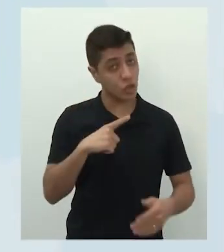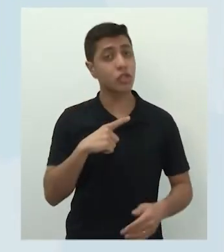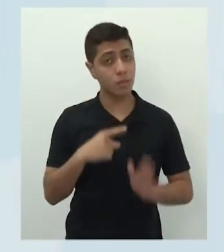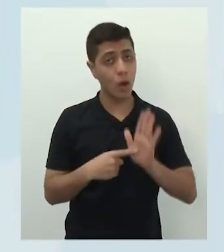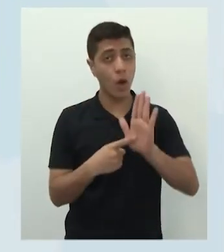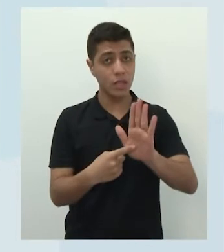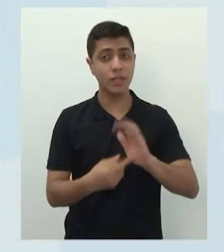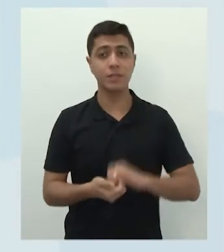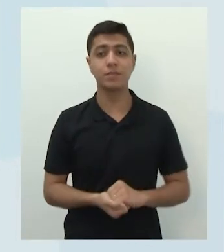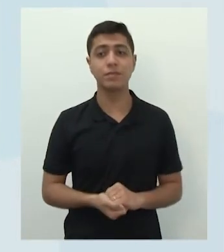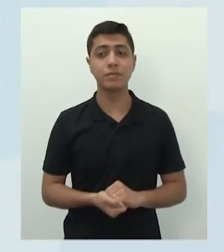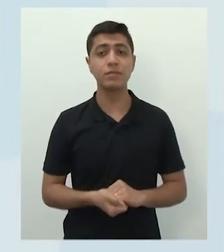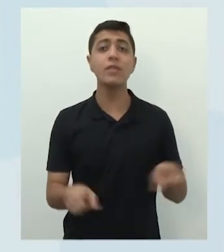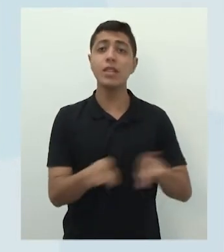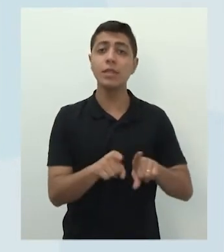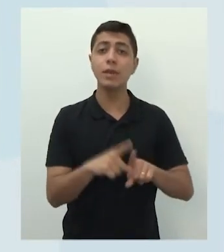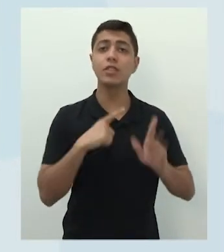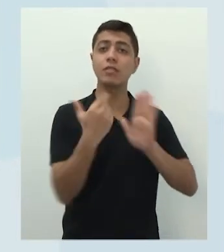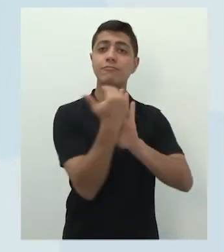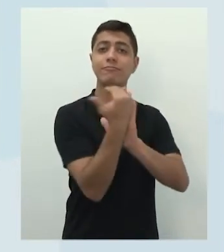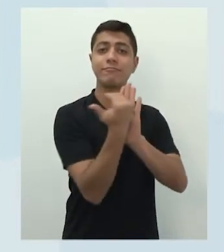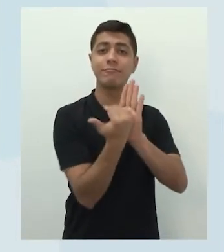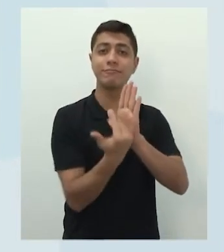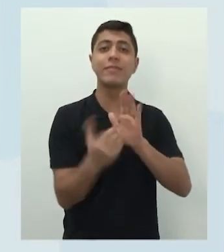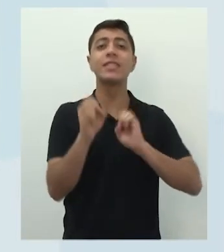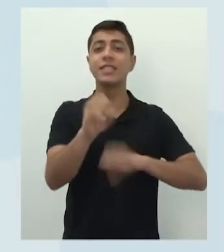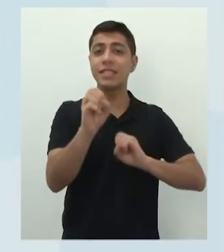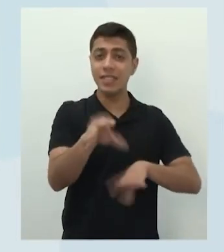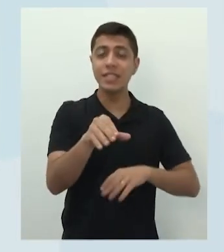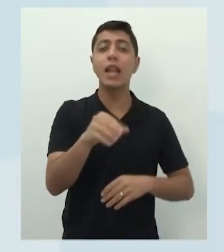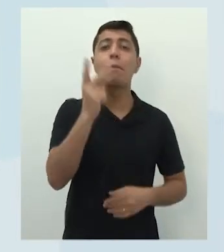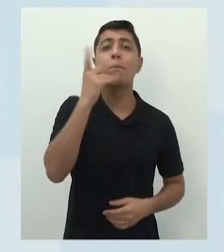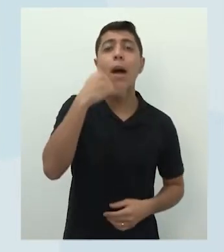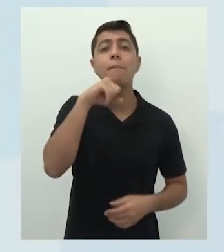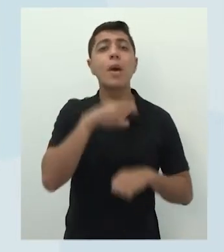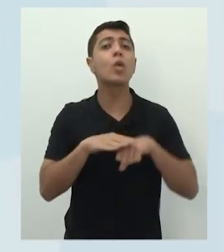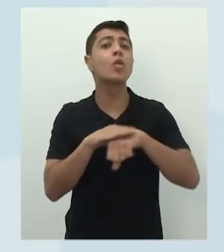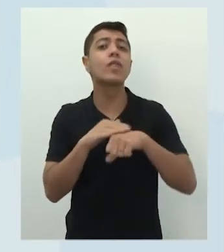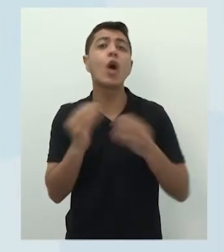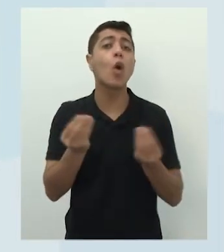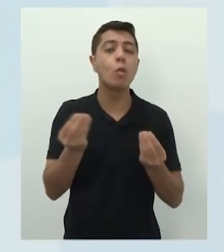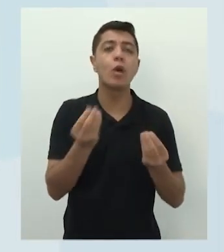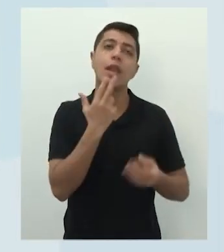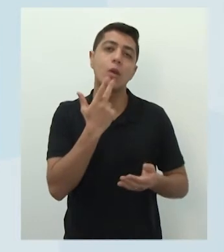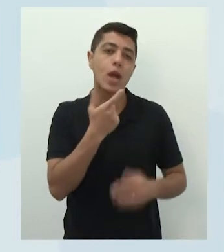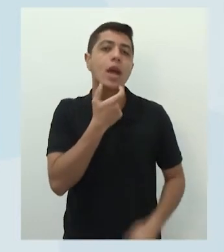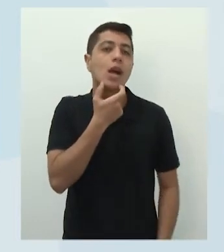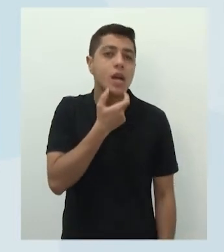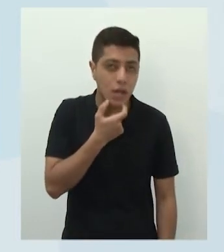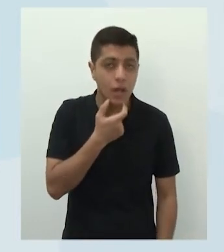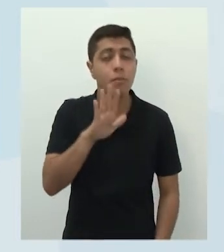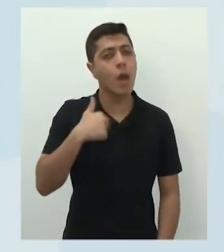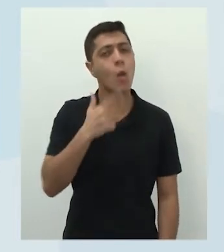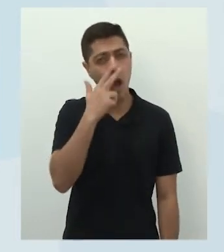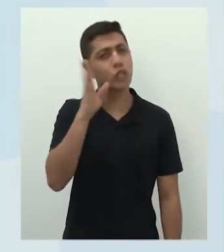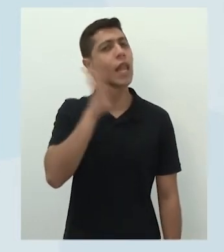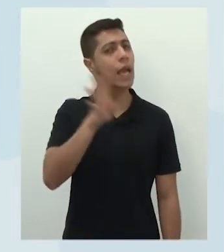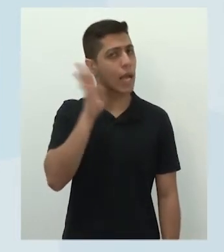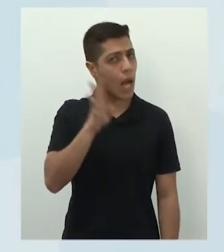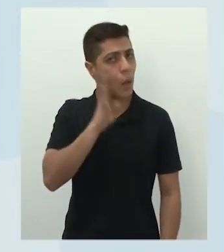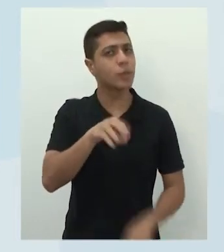institutodimicuida.org.br. Tem vídeo, tem texto técnico, tem texto leigo, tem aulinha, tem como conversar com os pais.